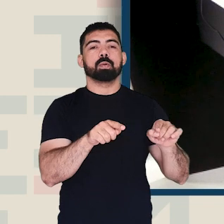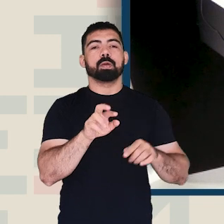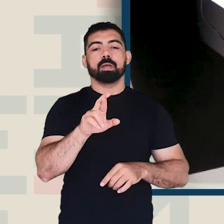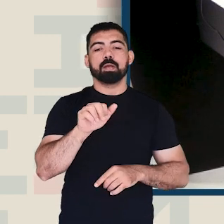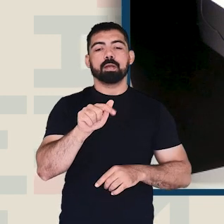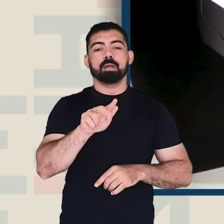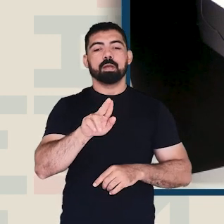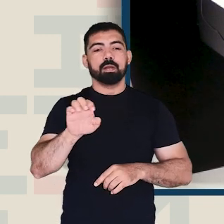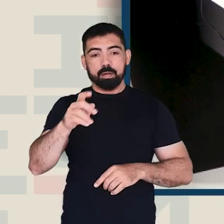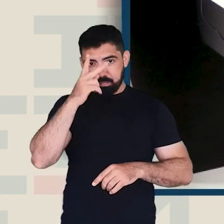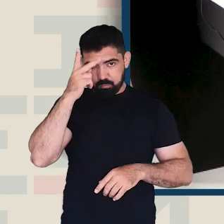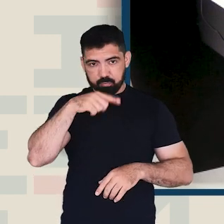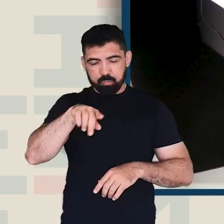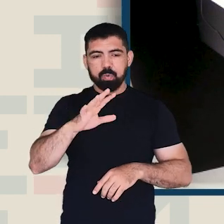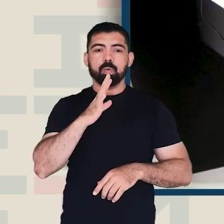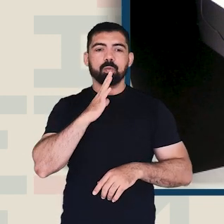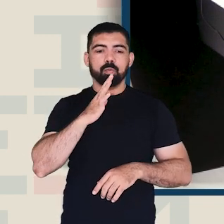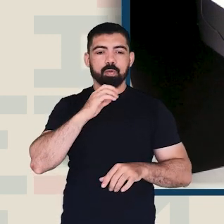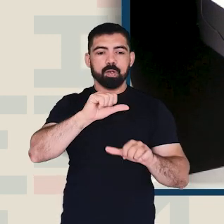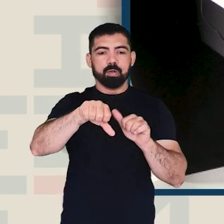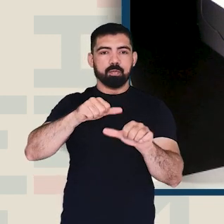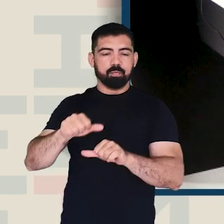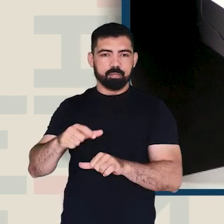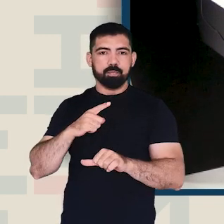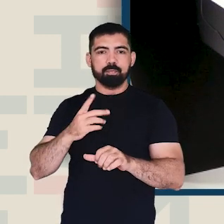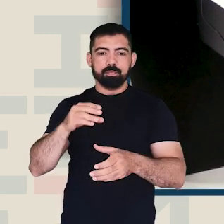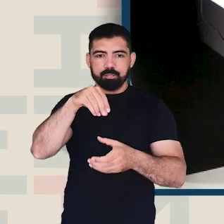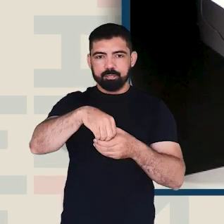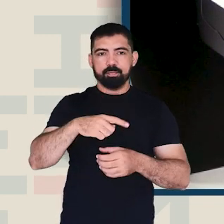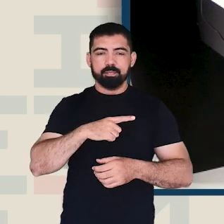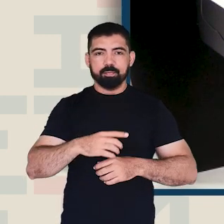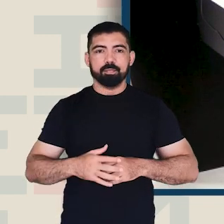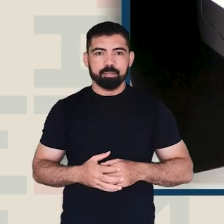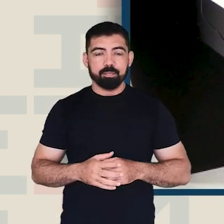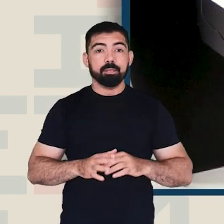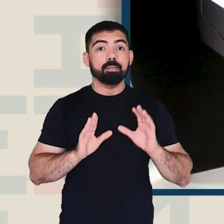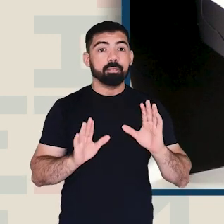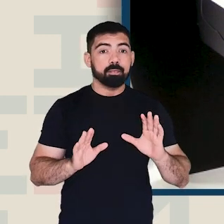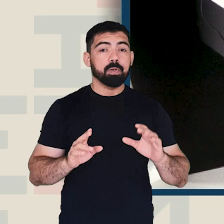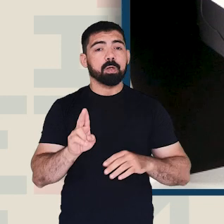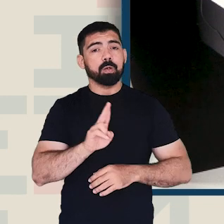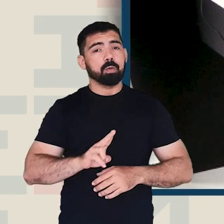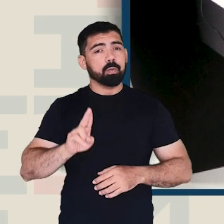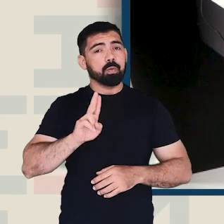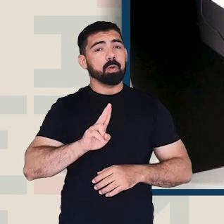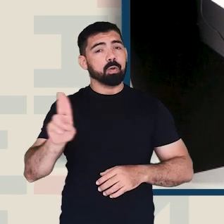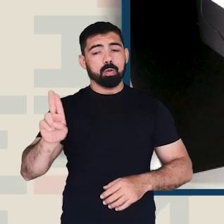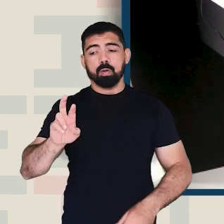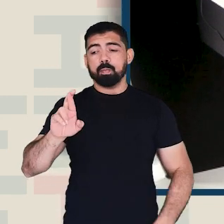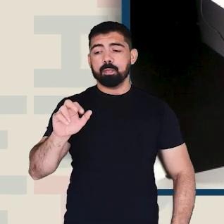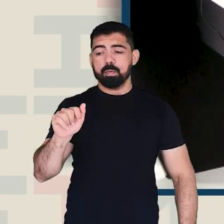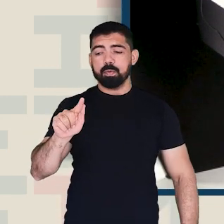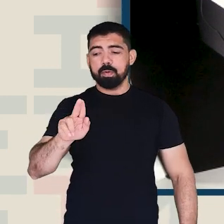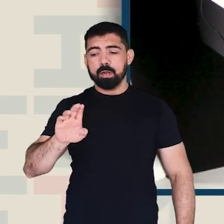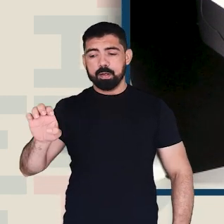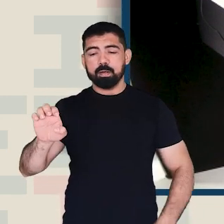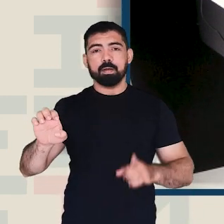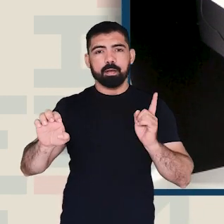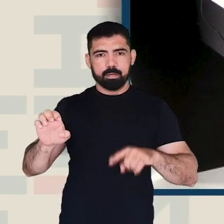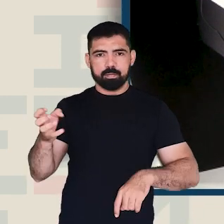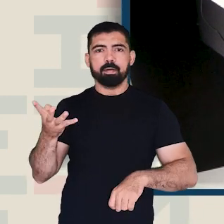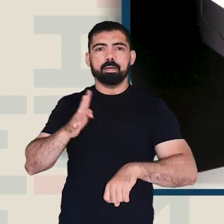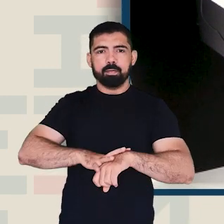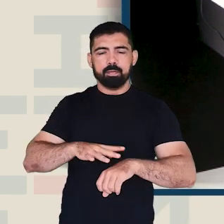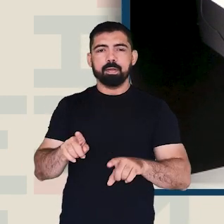tocando reggae sabe as variações, as demais vertentes que vêm a partir daí. Mas a gente vai usar a nomenclatura do reggae. Tudo que é reggae é